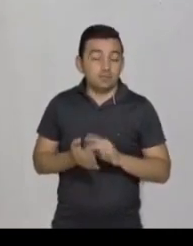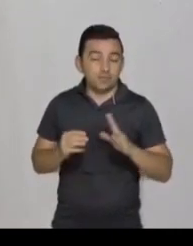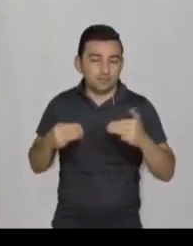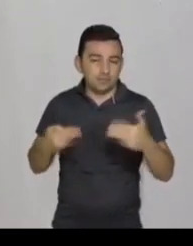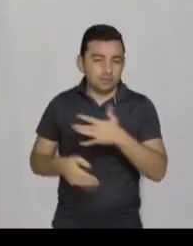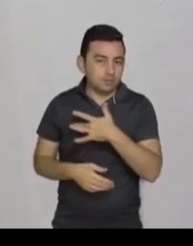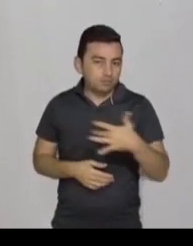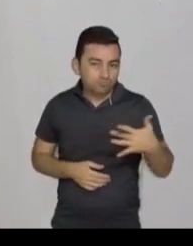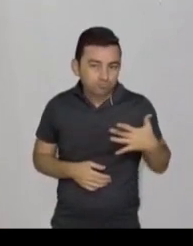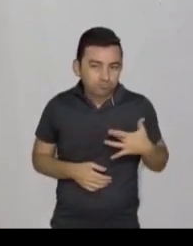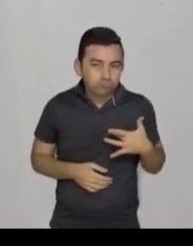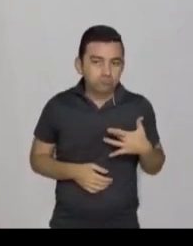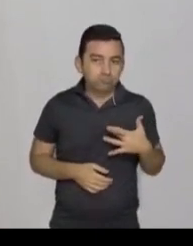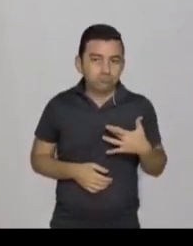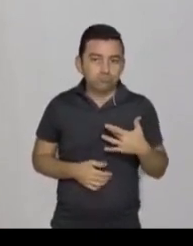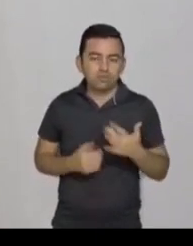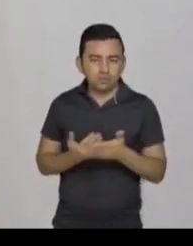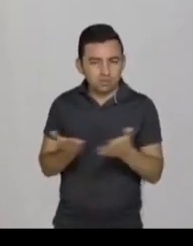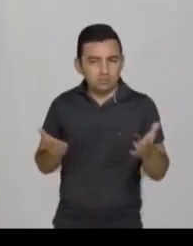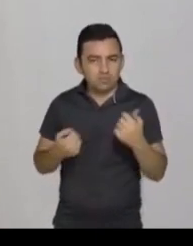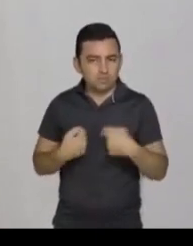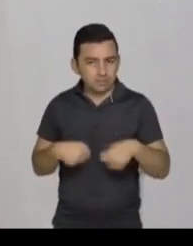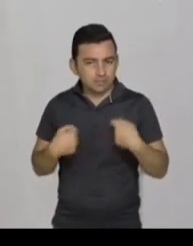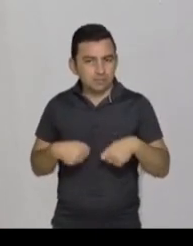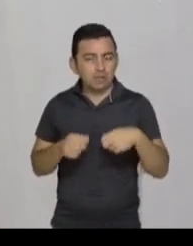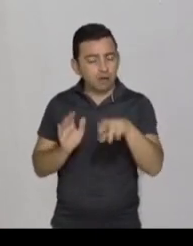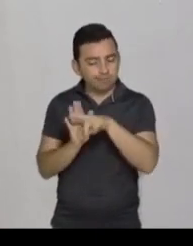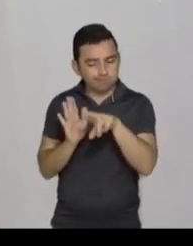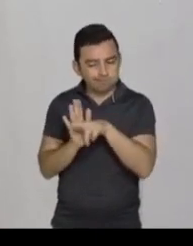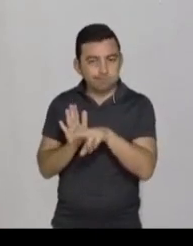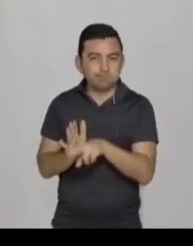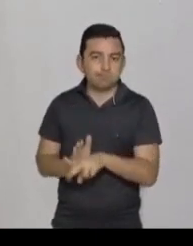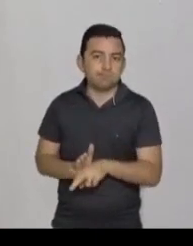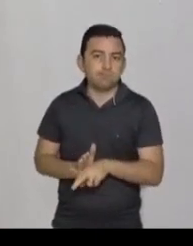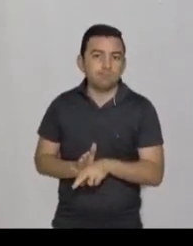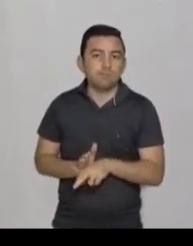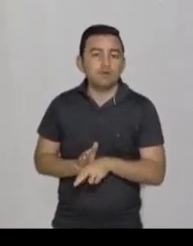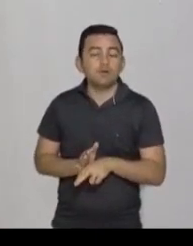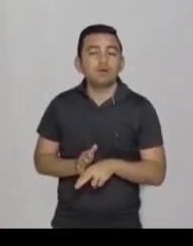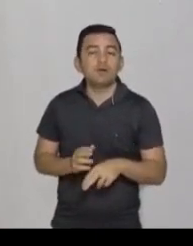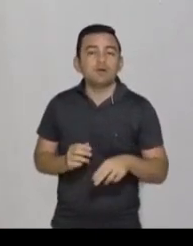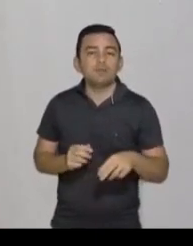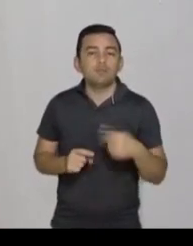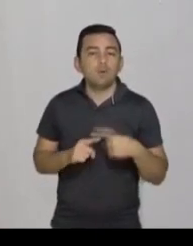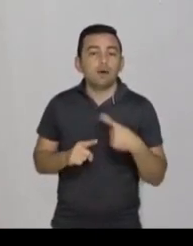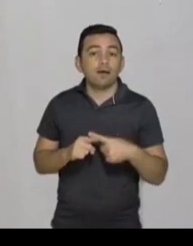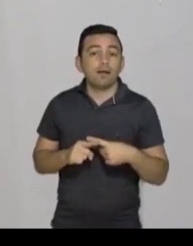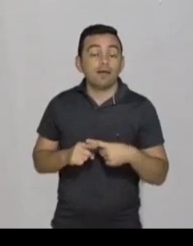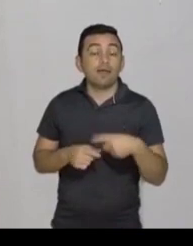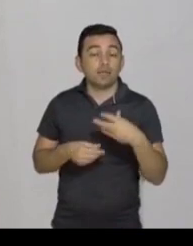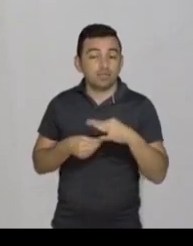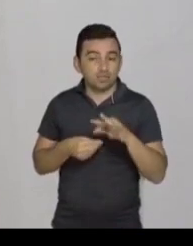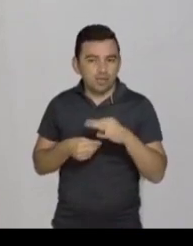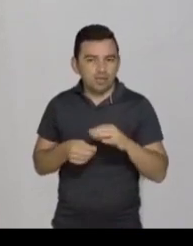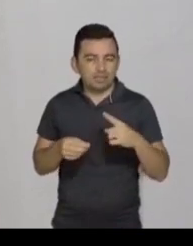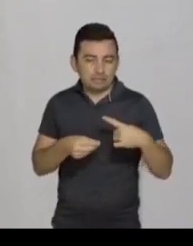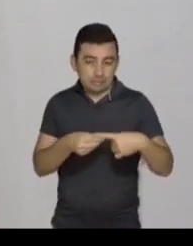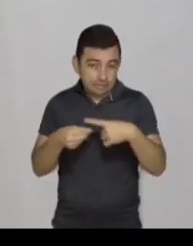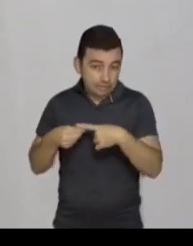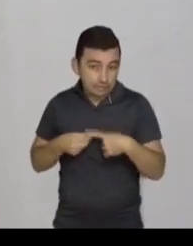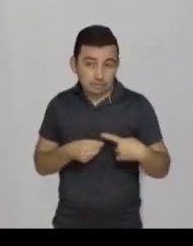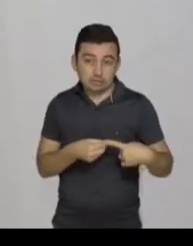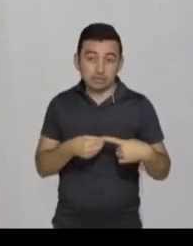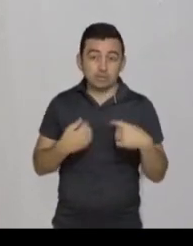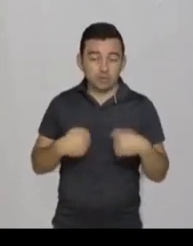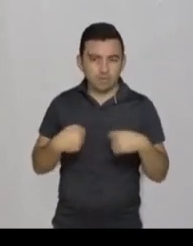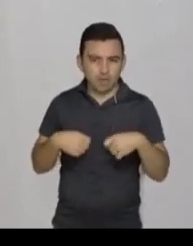saúde faça essa regulamentação o quanto antes para que as entidades e as cidades que estão